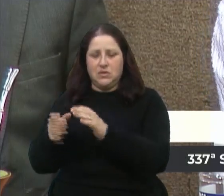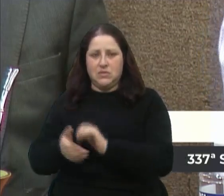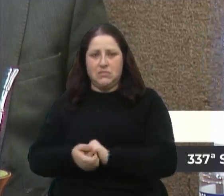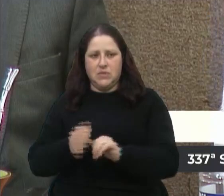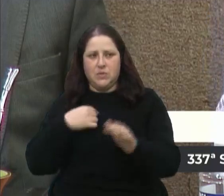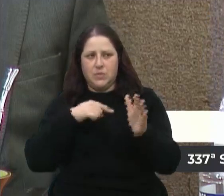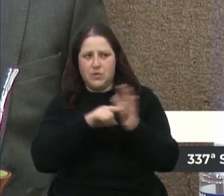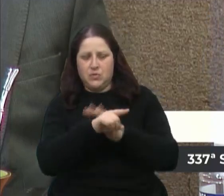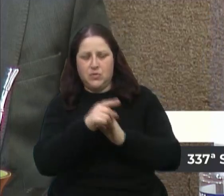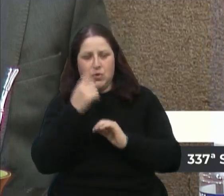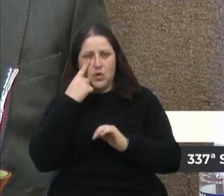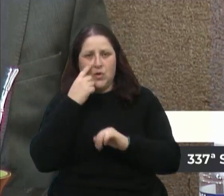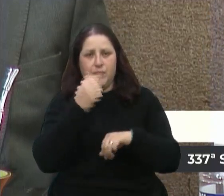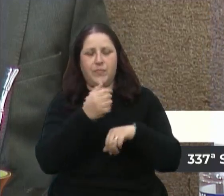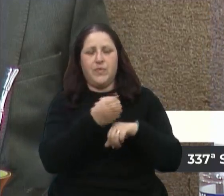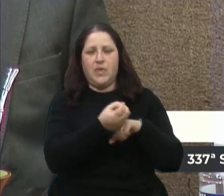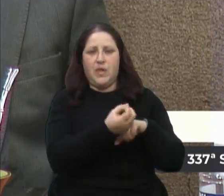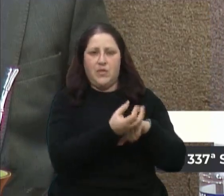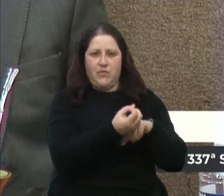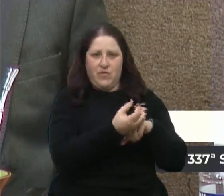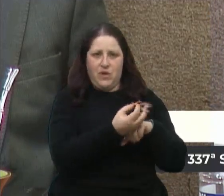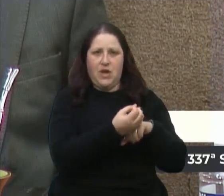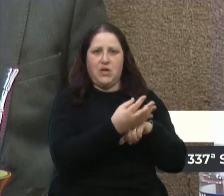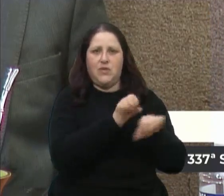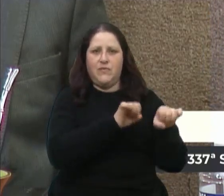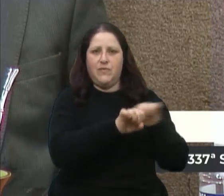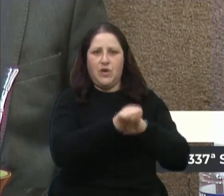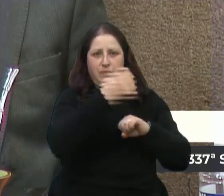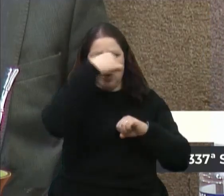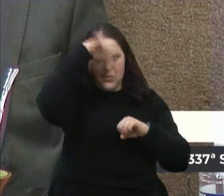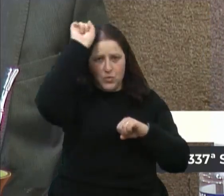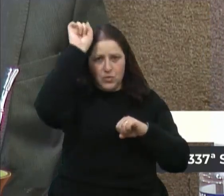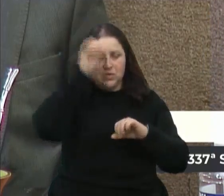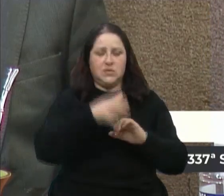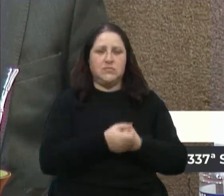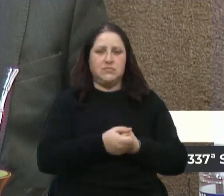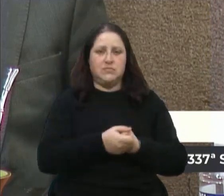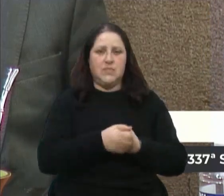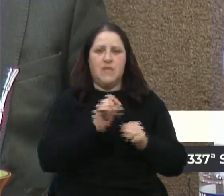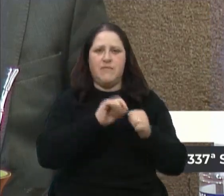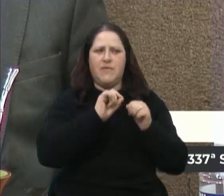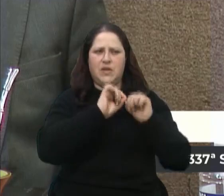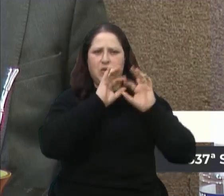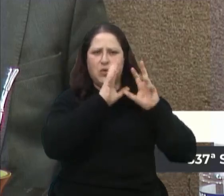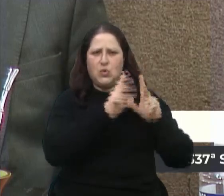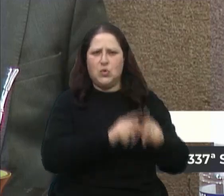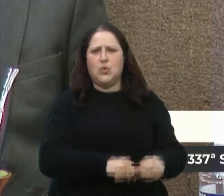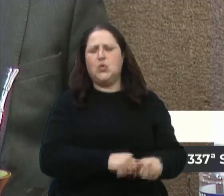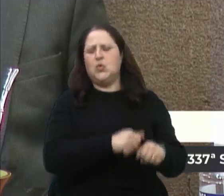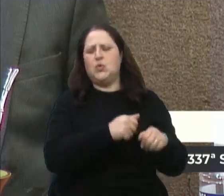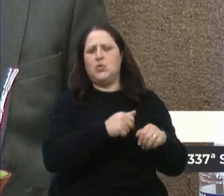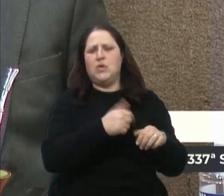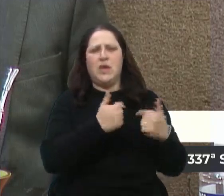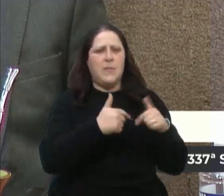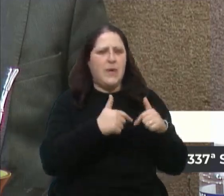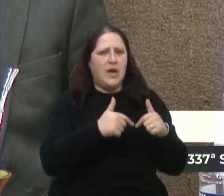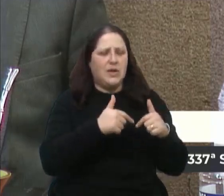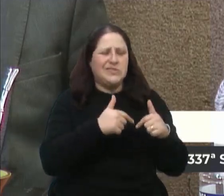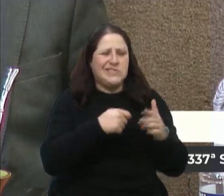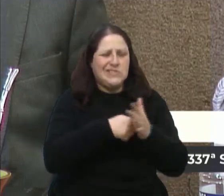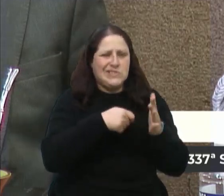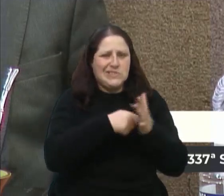quando um advogado se forma na Faculdade de Caxias do Sul, e ele faz tudo o impossível, ele não consegue emprego em lugar